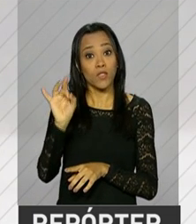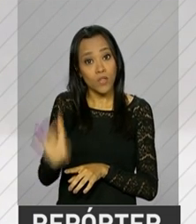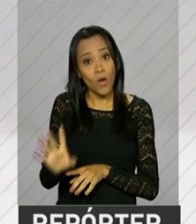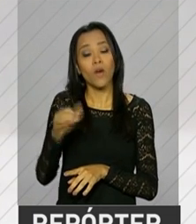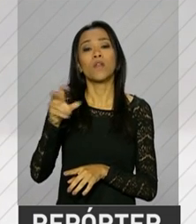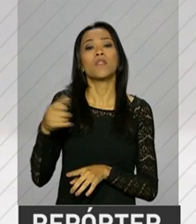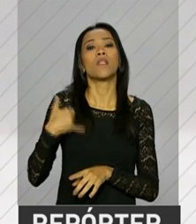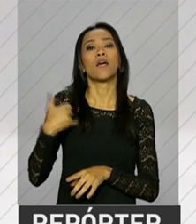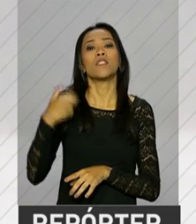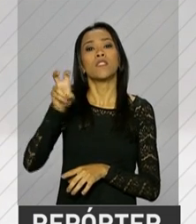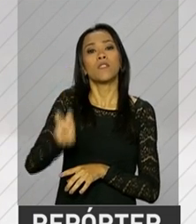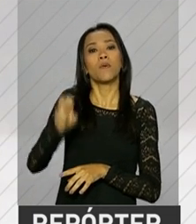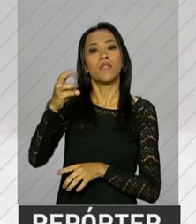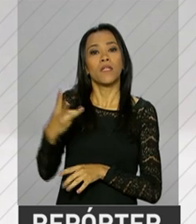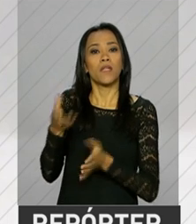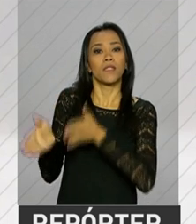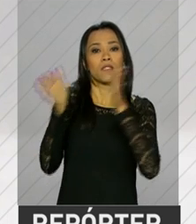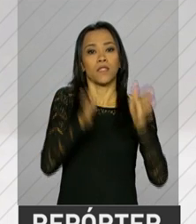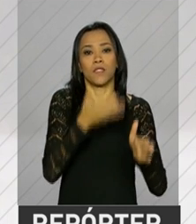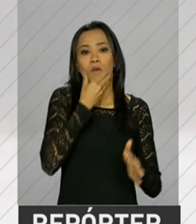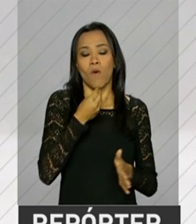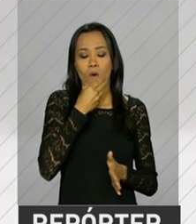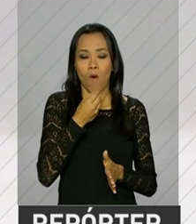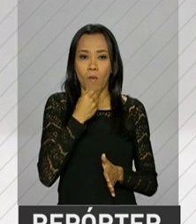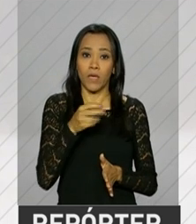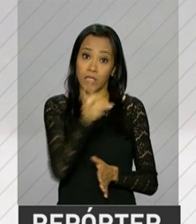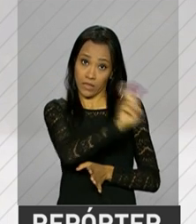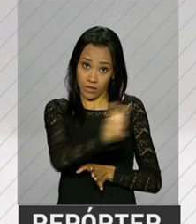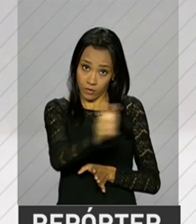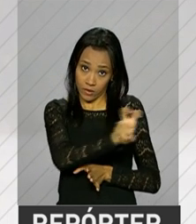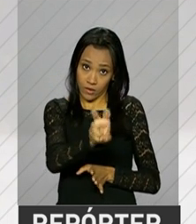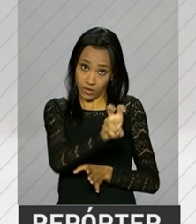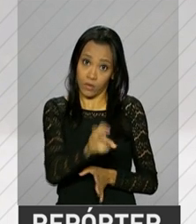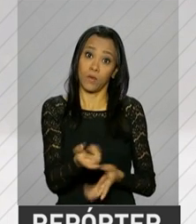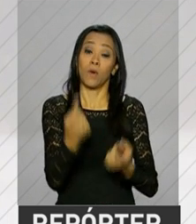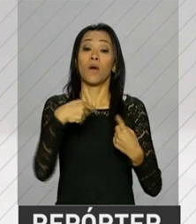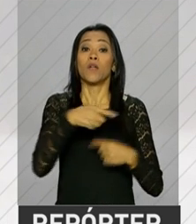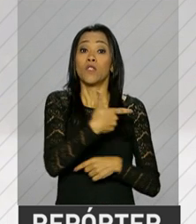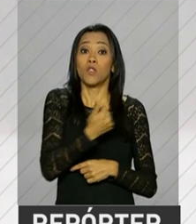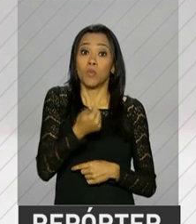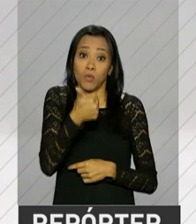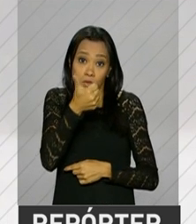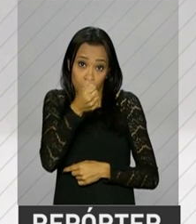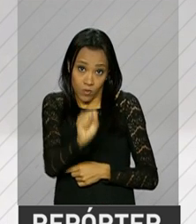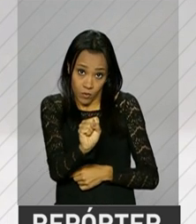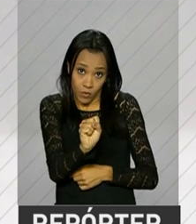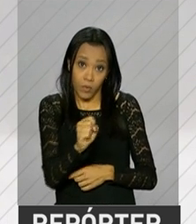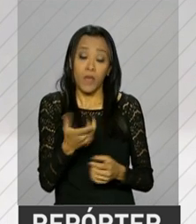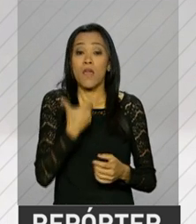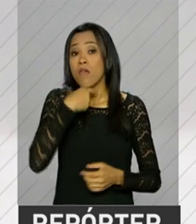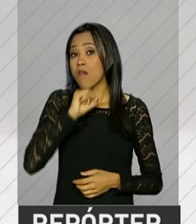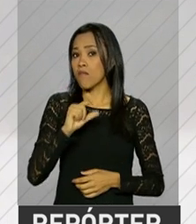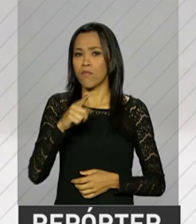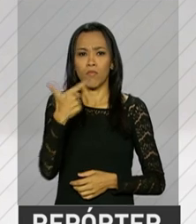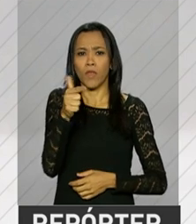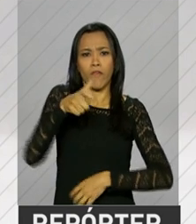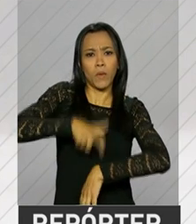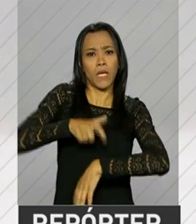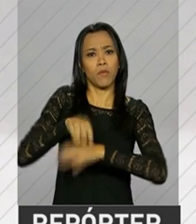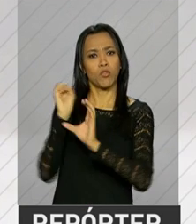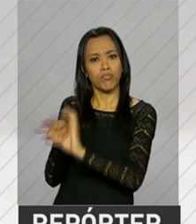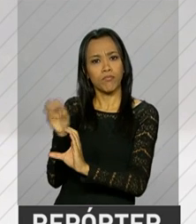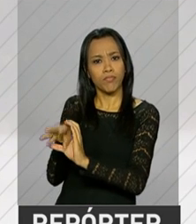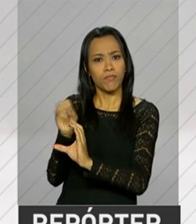de 53 anos e homens a partir de 55 anos em 2018. Quem não tiver o tempo de